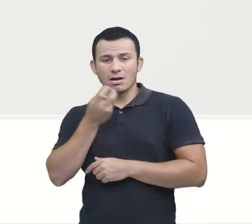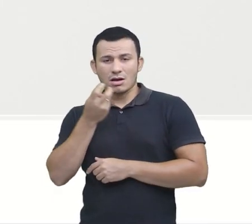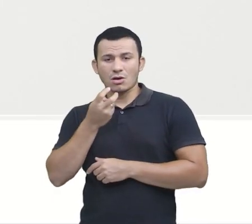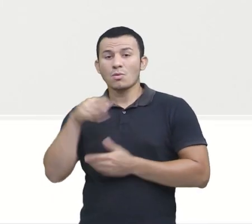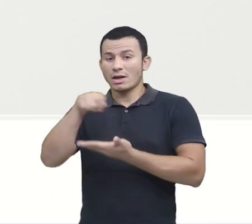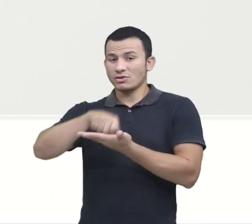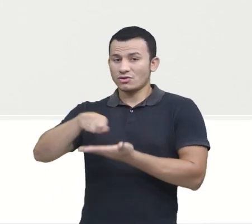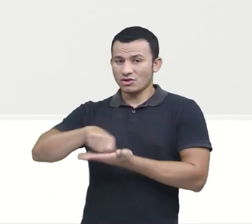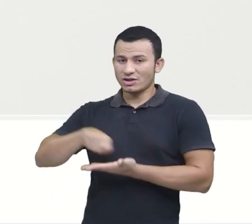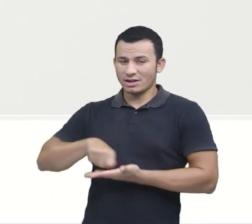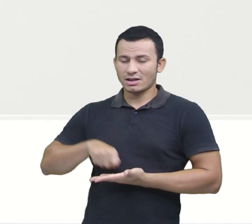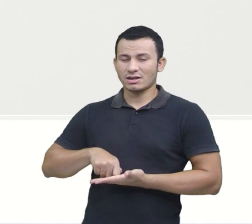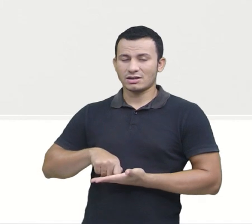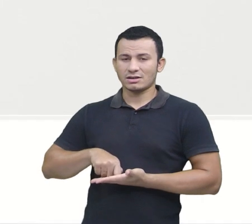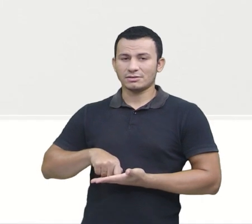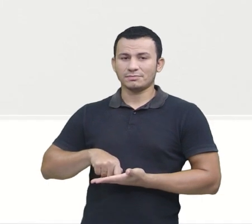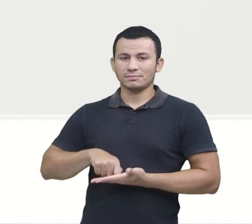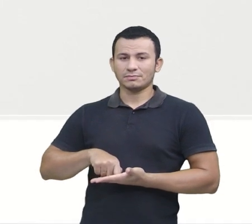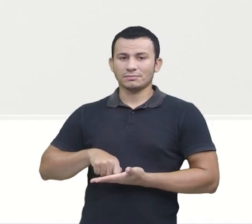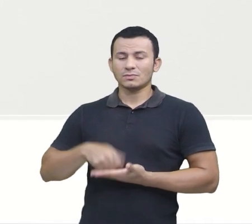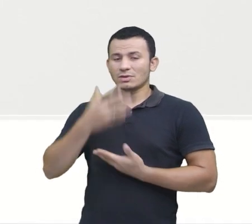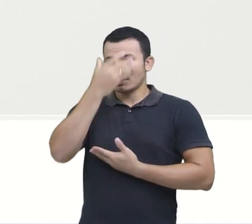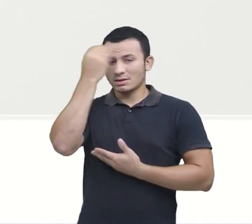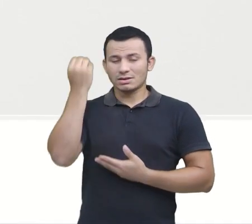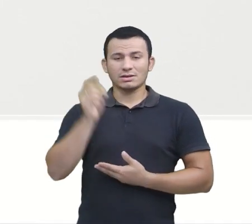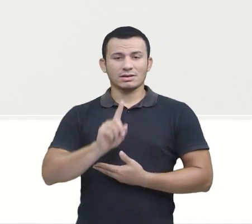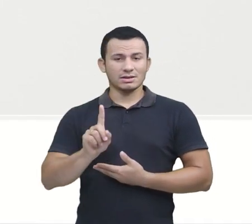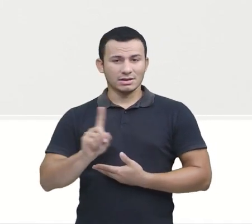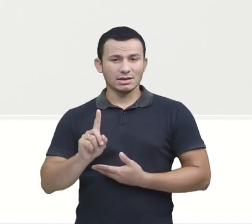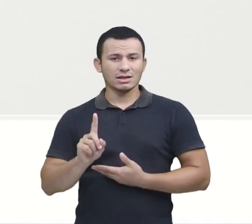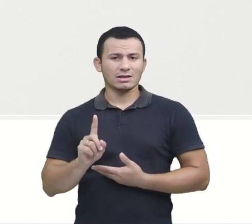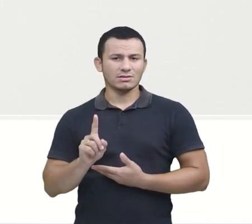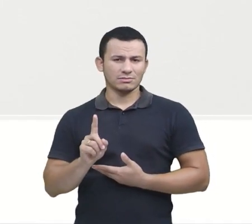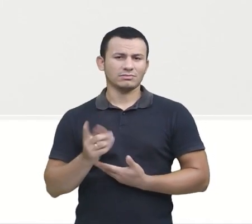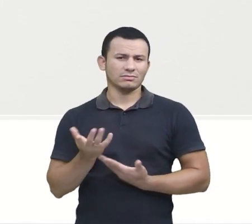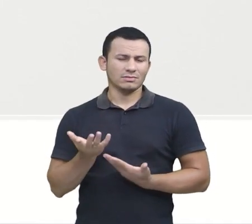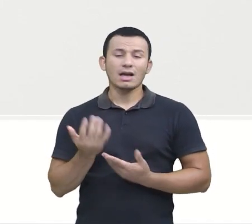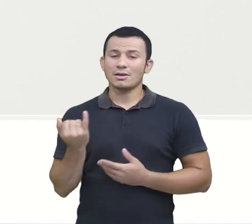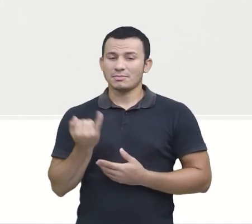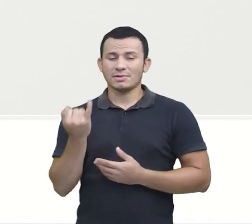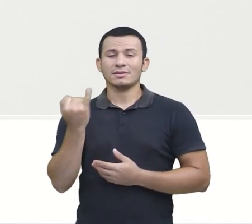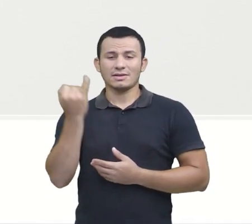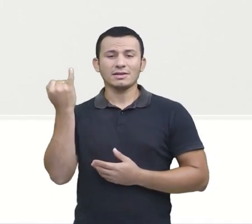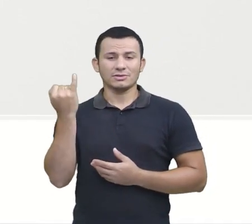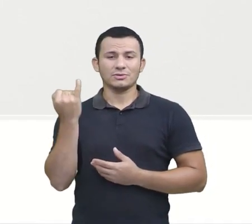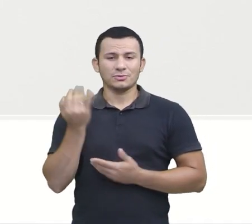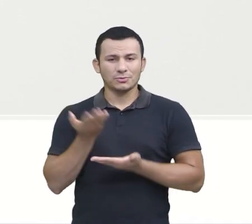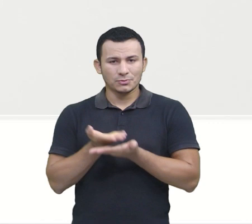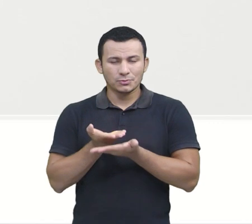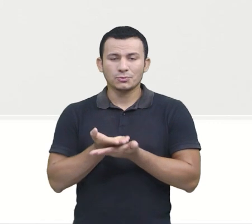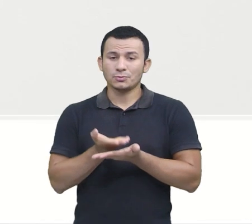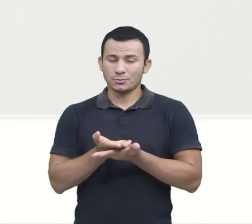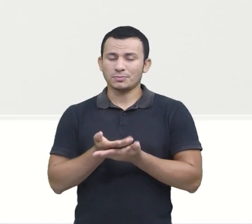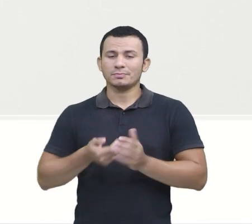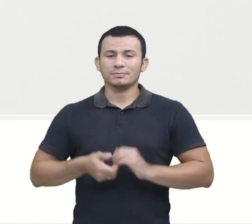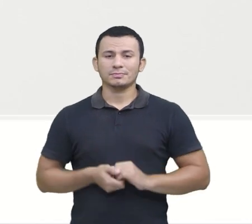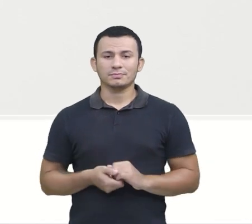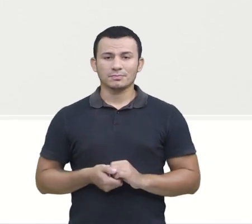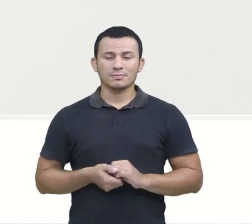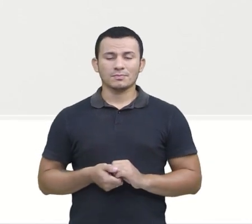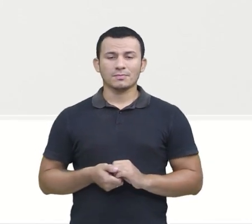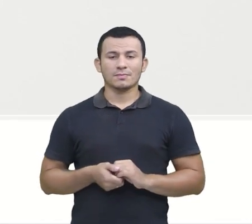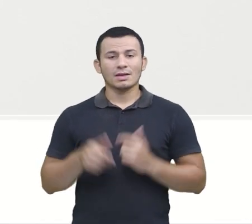escrita, tá bom? Não se esqueçam disso porque é muito importante. Linguagem